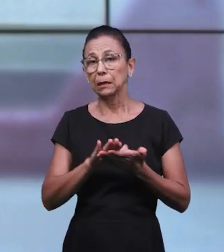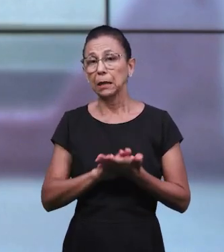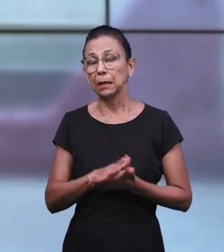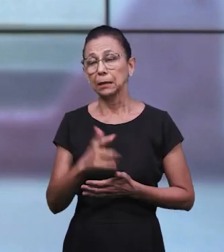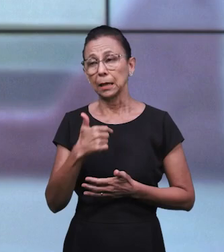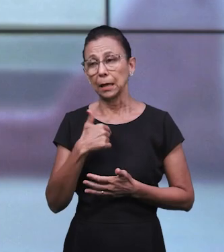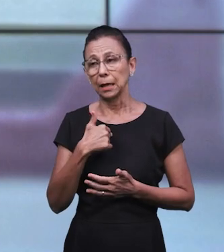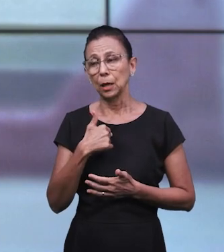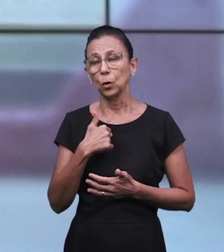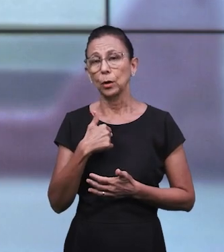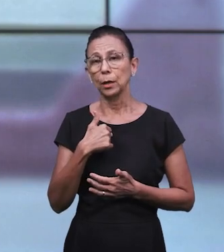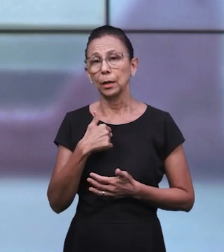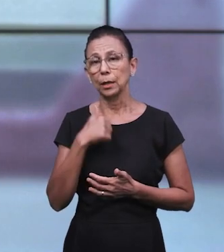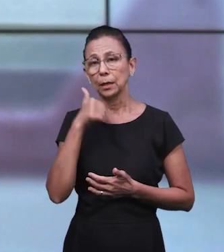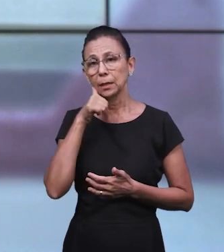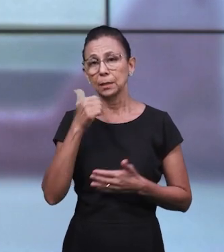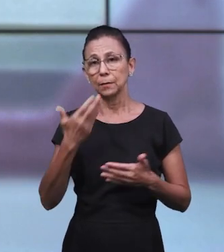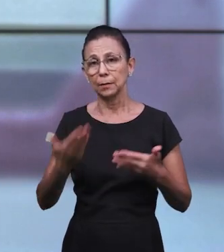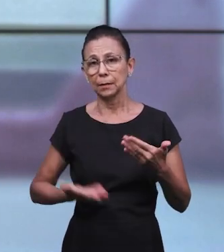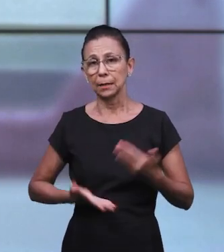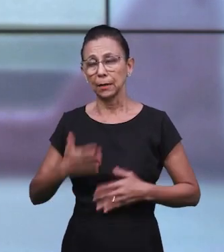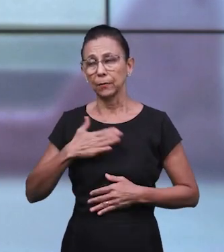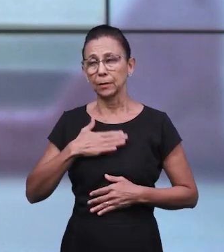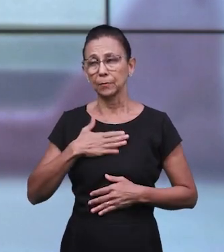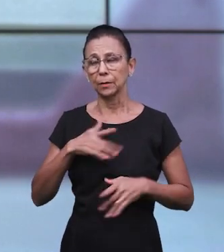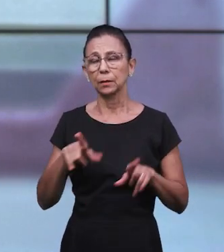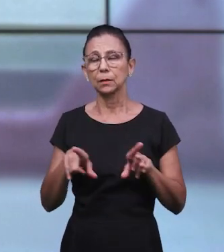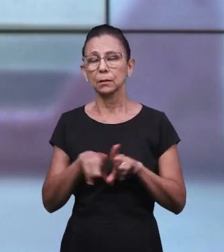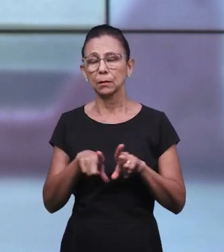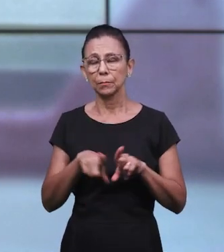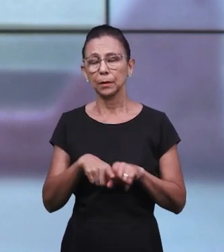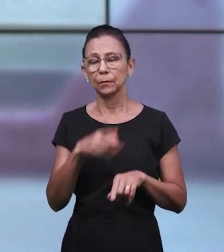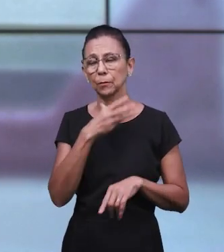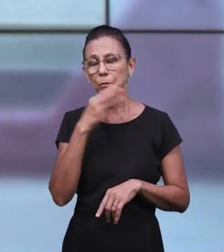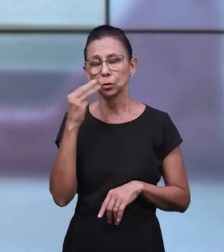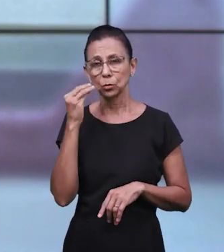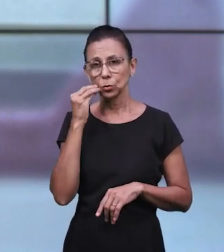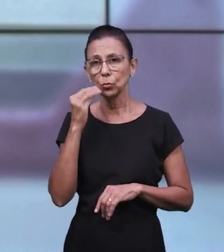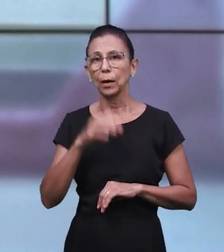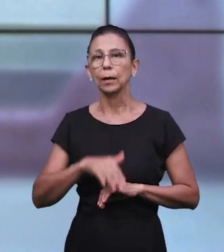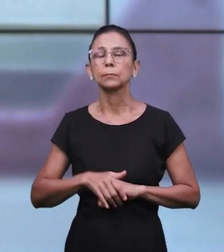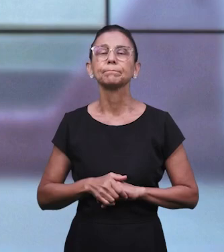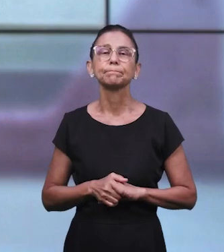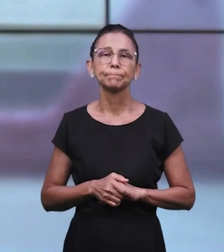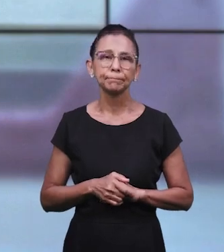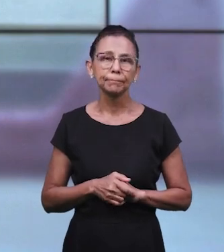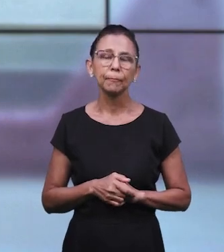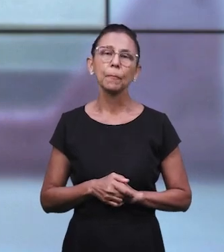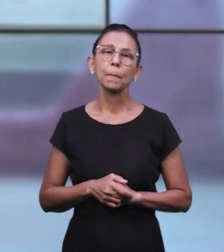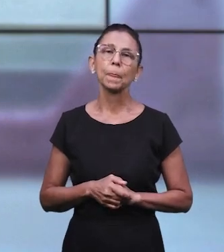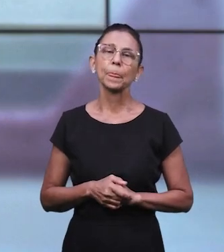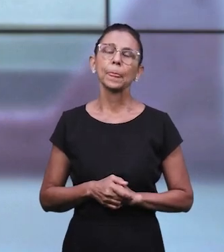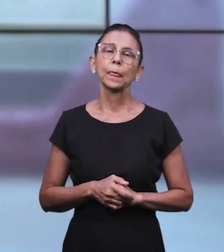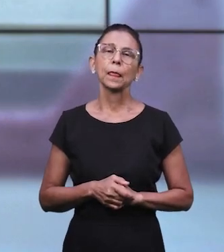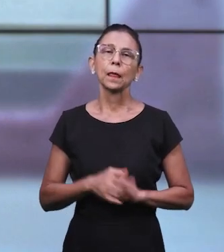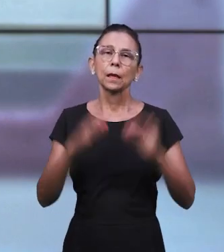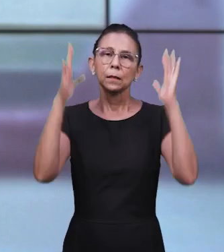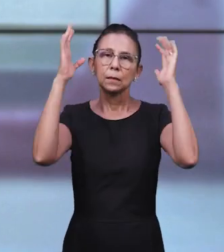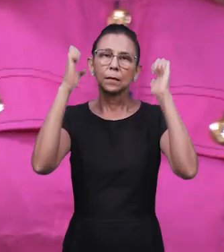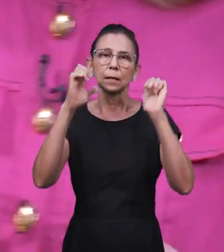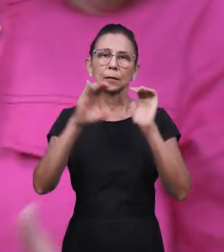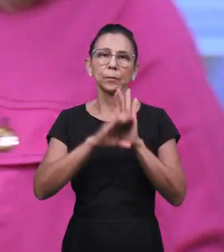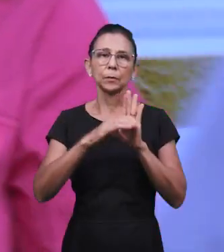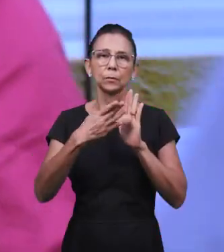o rei, ainda que não é segundo a lei, e perecendo, pereço. Está no livro de Esther, capítulo 4,